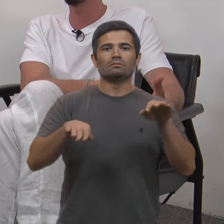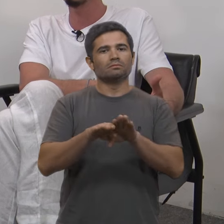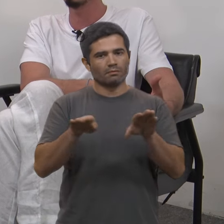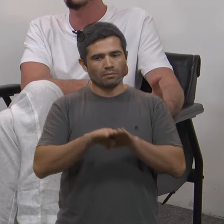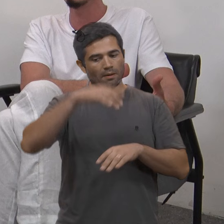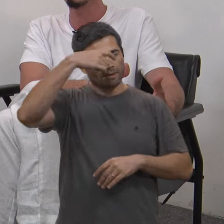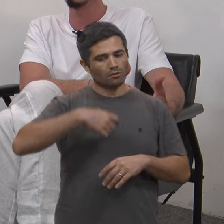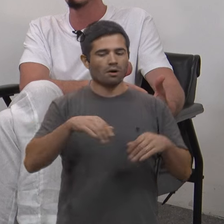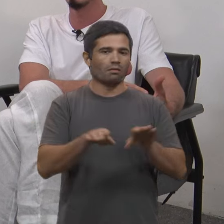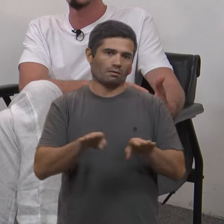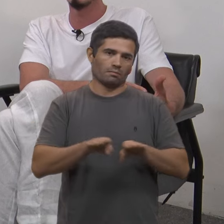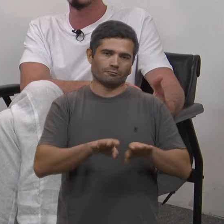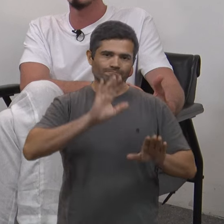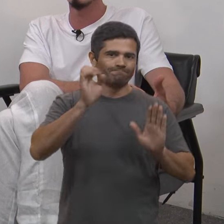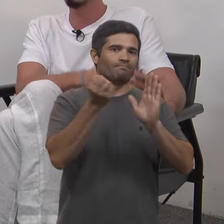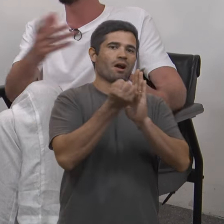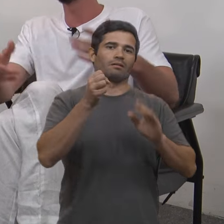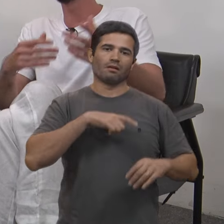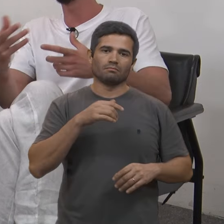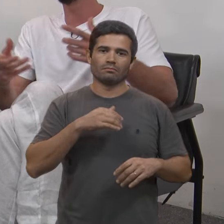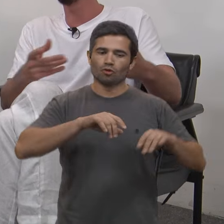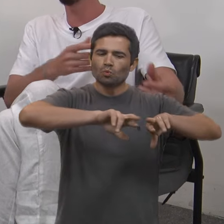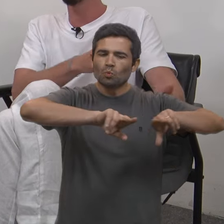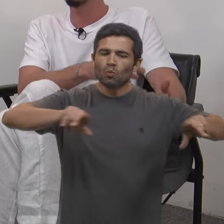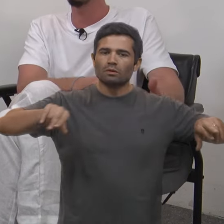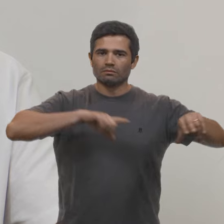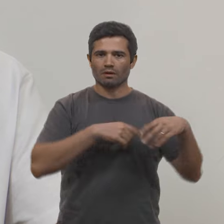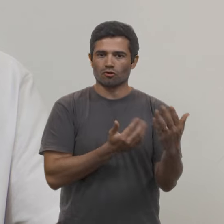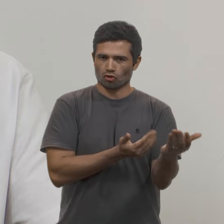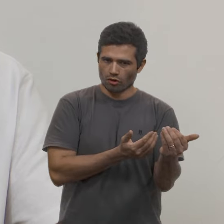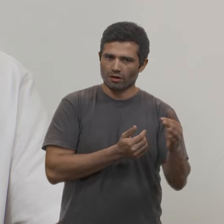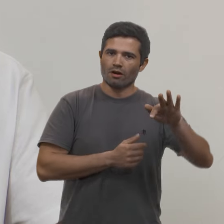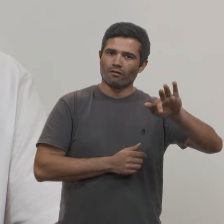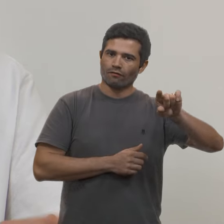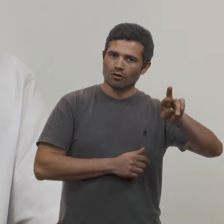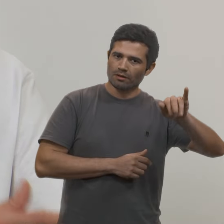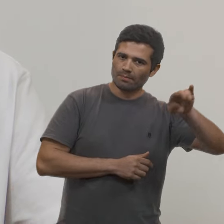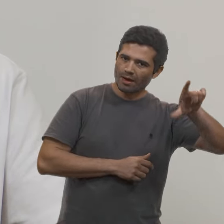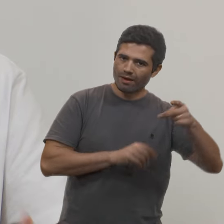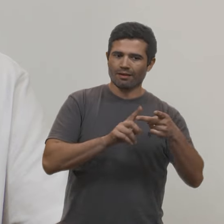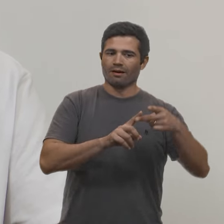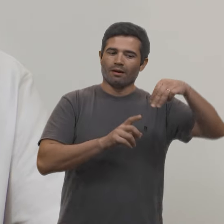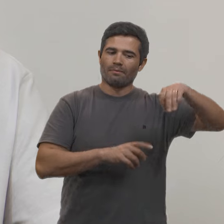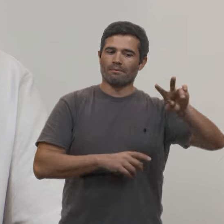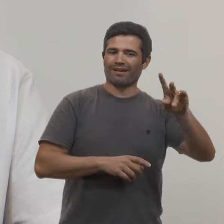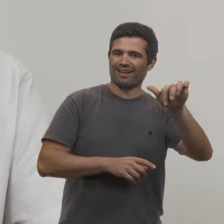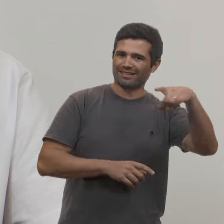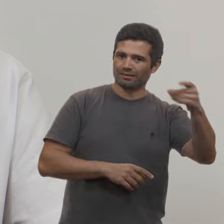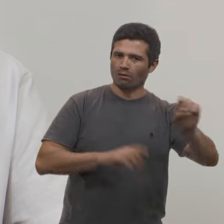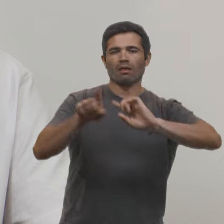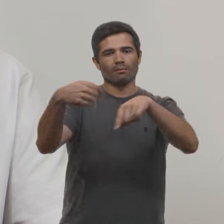muito atravessada por Malhação e, obviamente, por todas essas obras infanto-juvenis, né? Floribela, Malhação